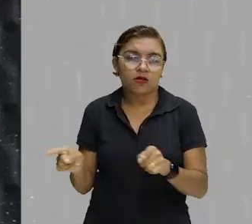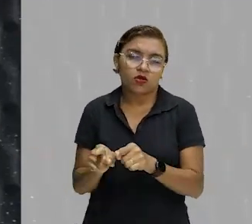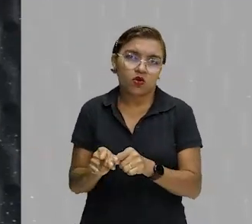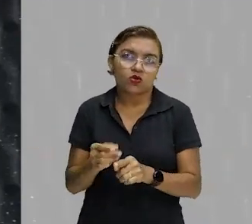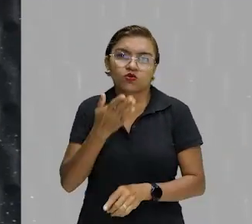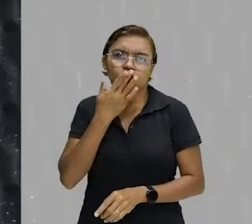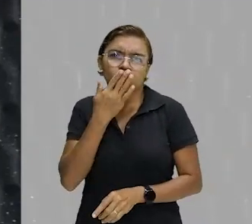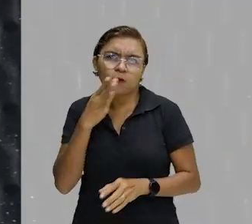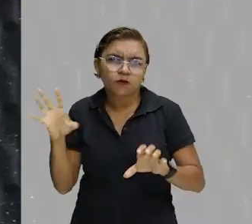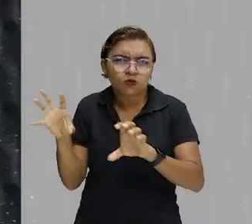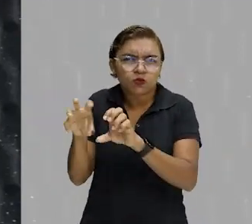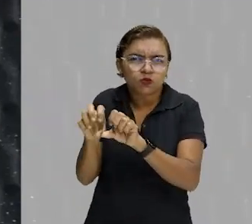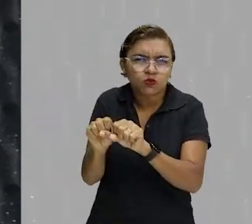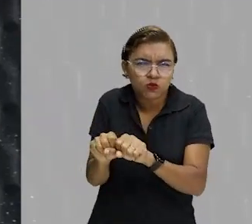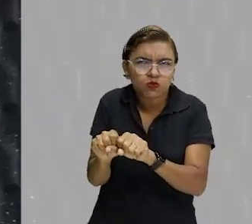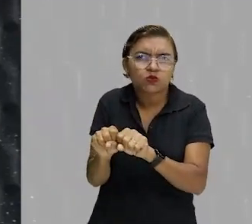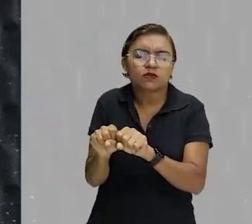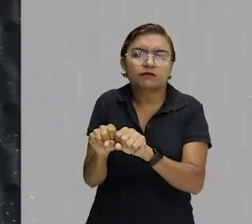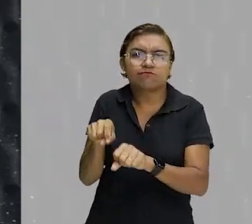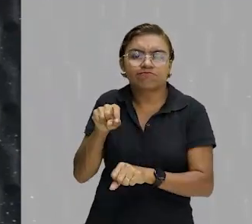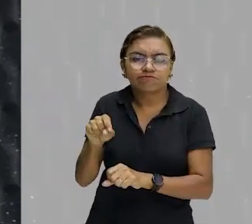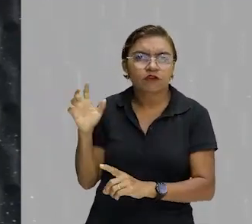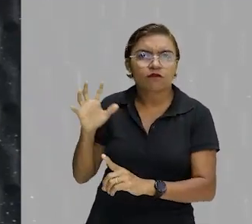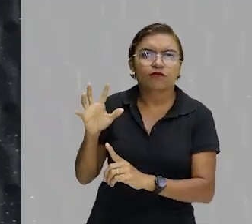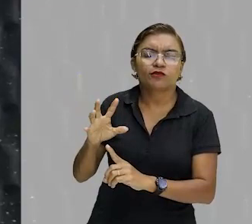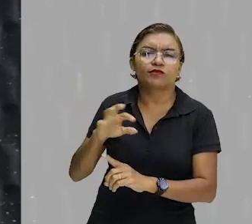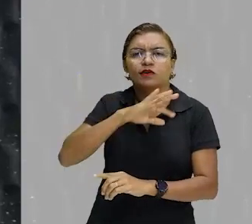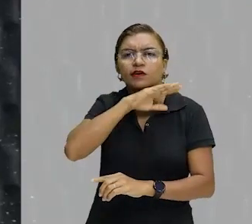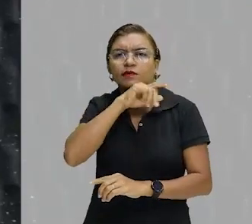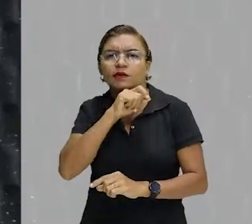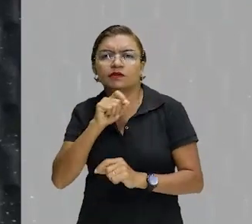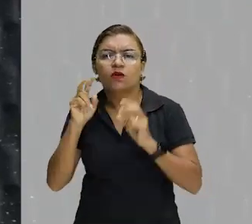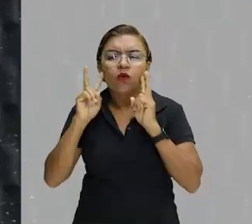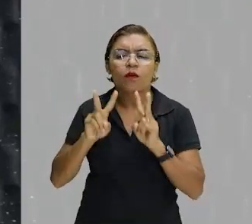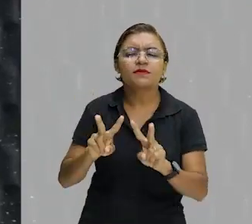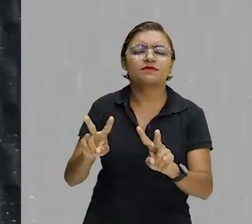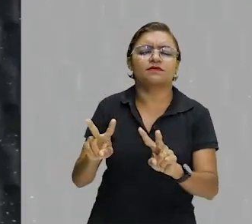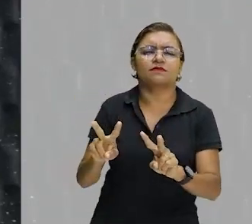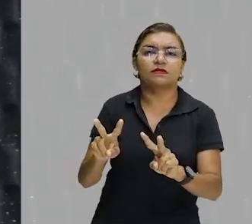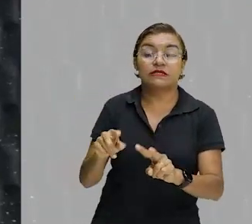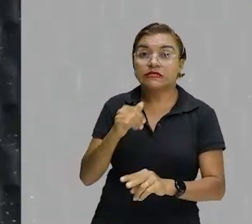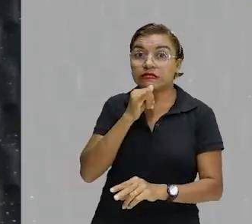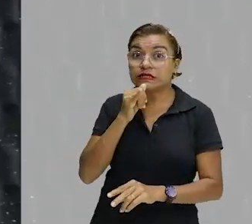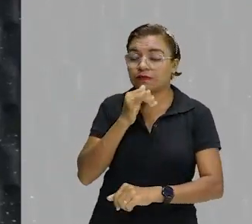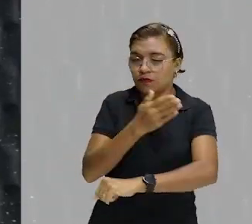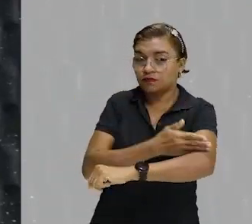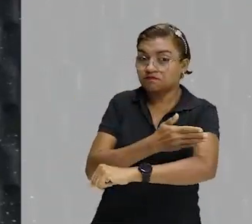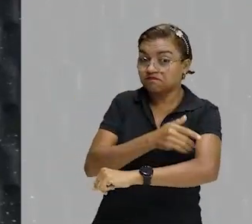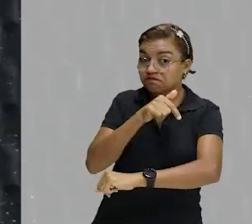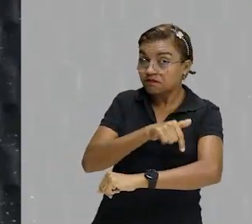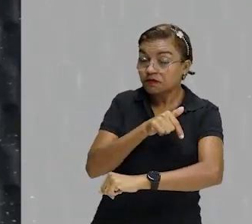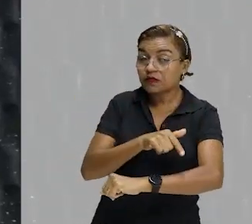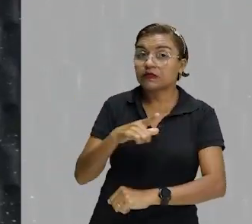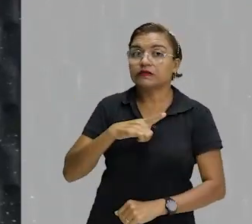mais escuras faziam os animais deixarem claro, para quem estava observando, né? Olha que estou falando da pré-história, que eles eram